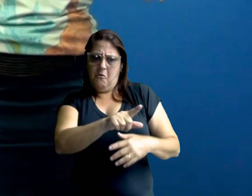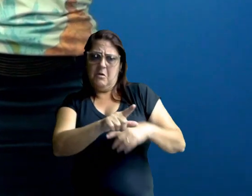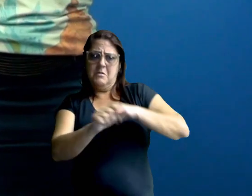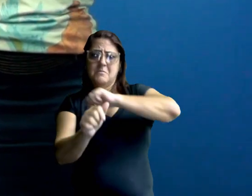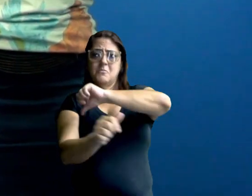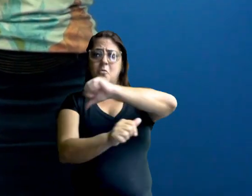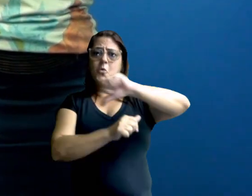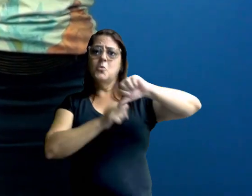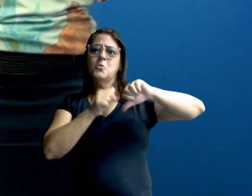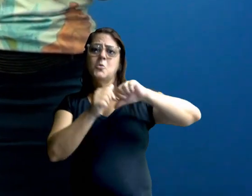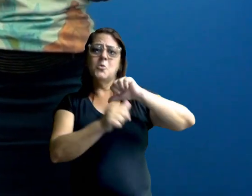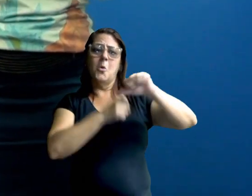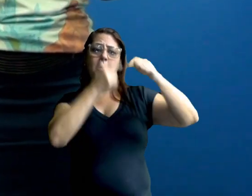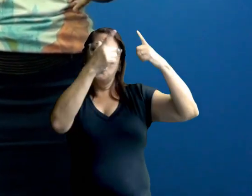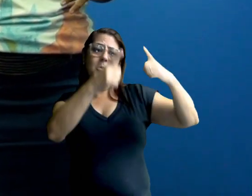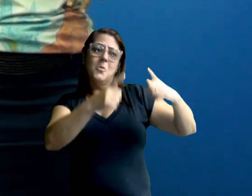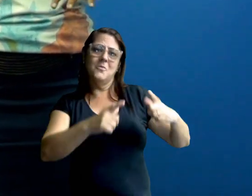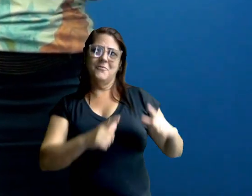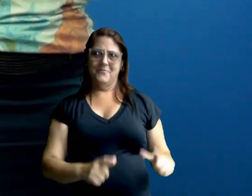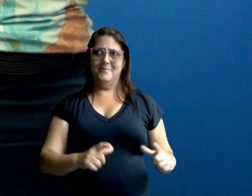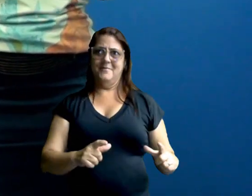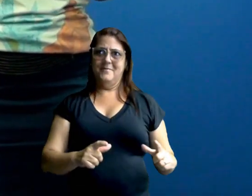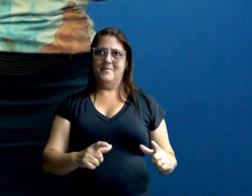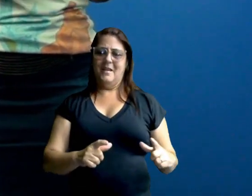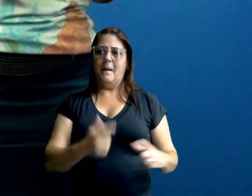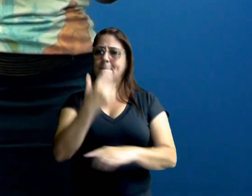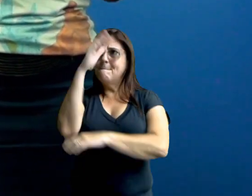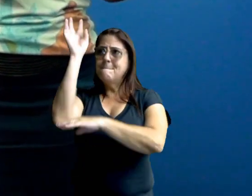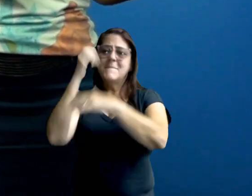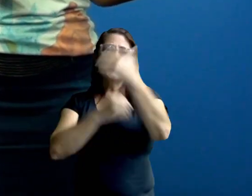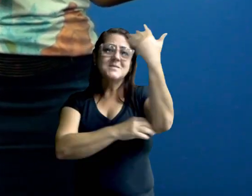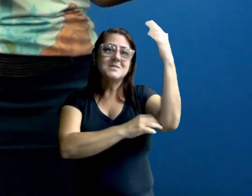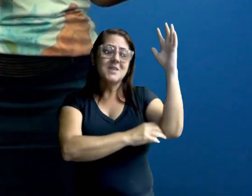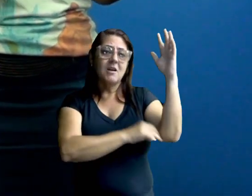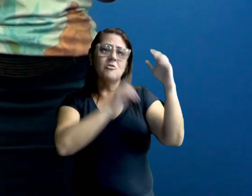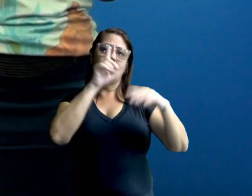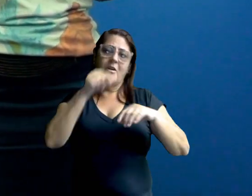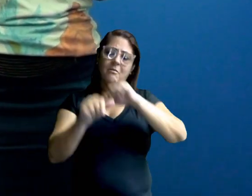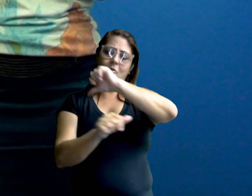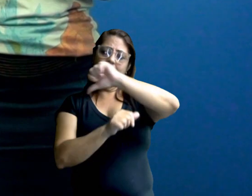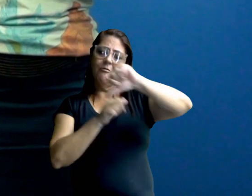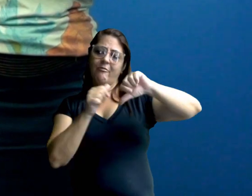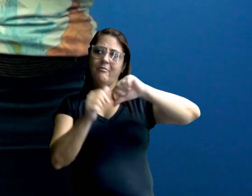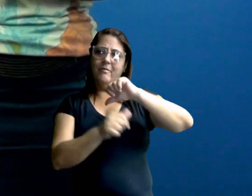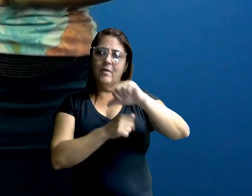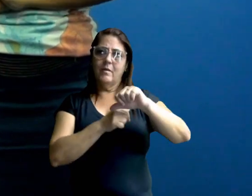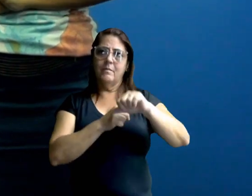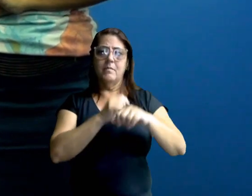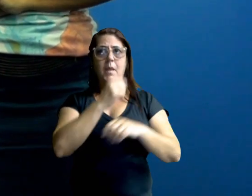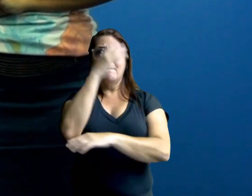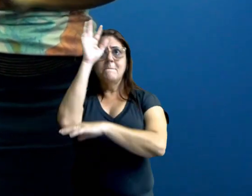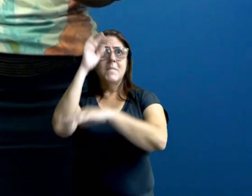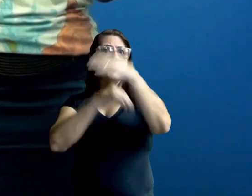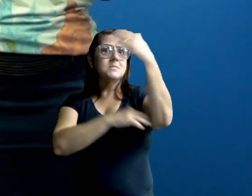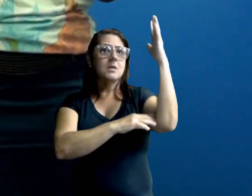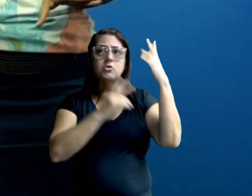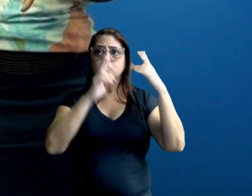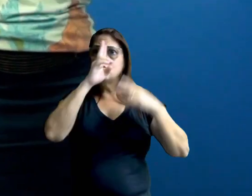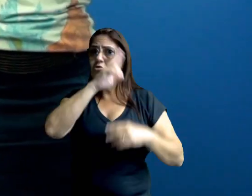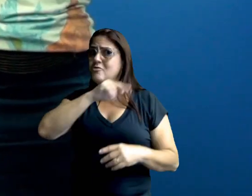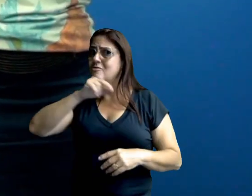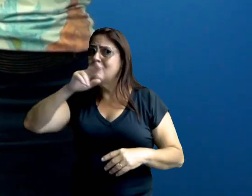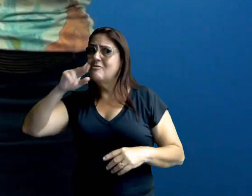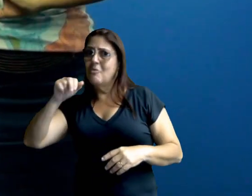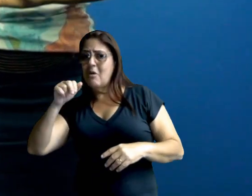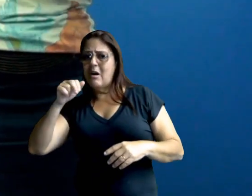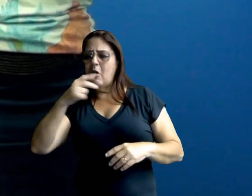lugar, modificou aquela paisagem. Então, essa paisagem já passou a ser modificada. A paisagem que nunca foi mexida, que o